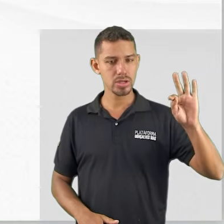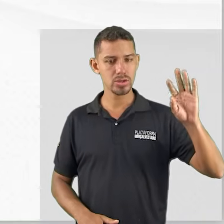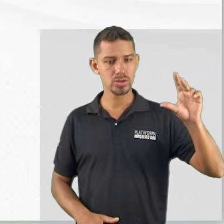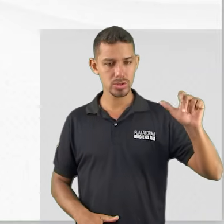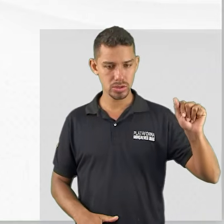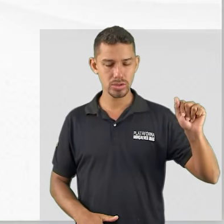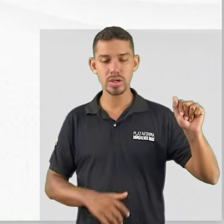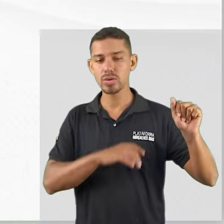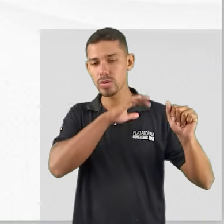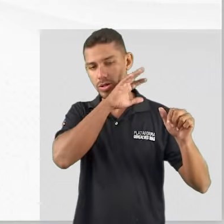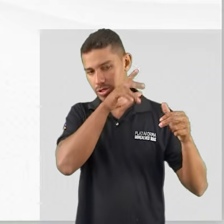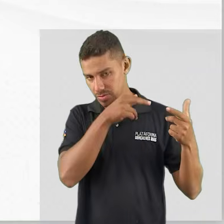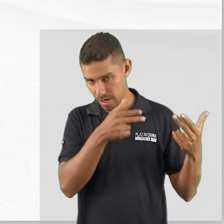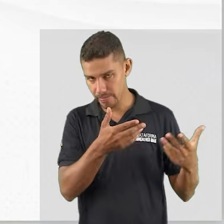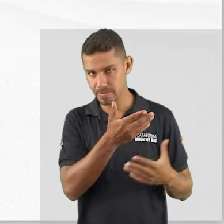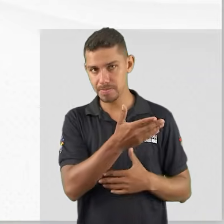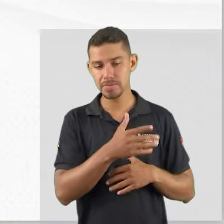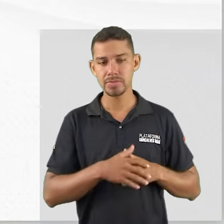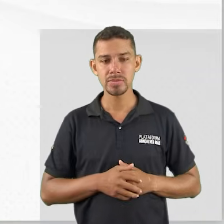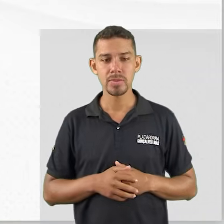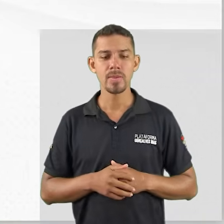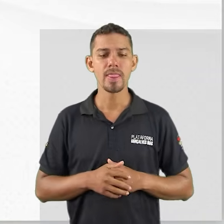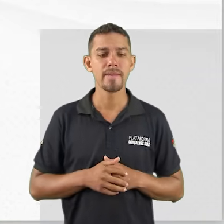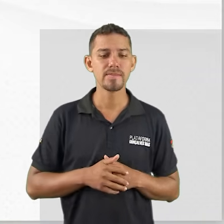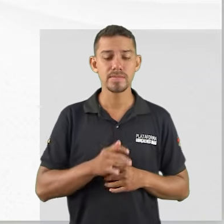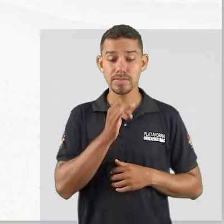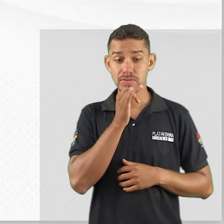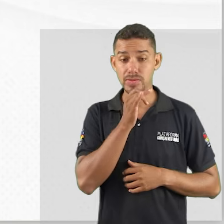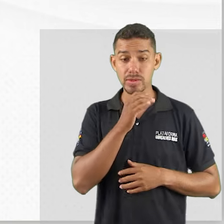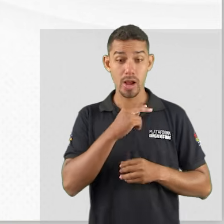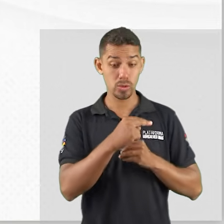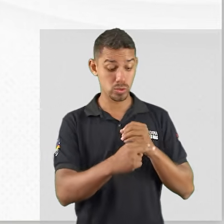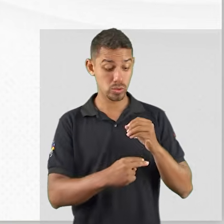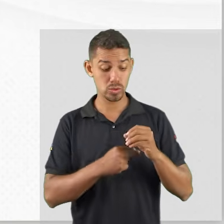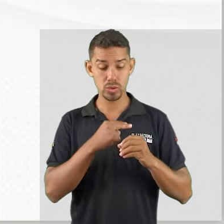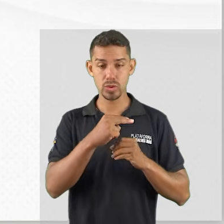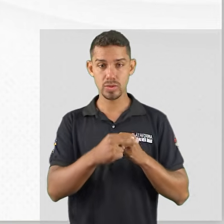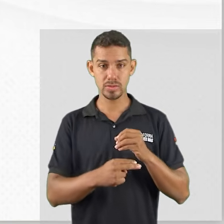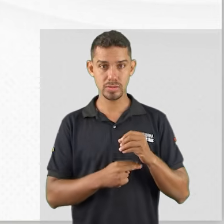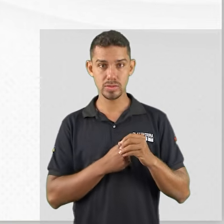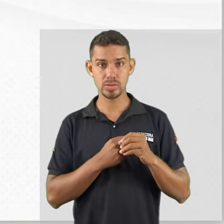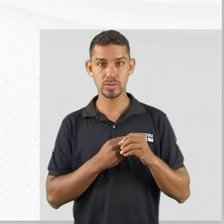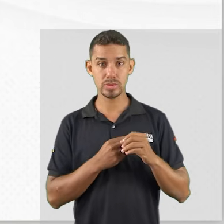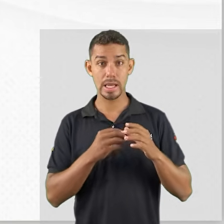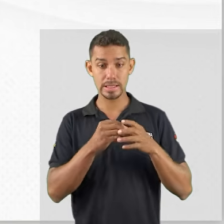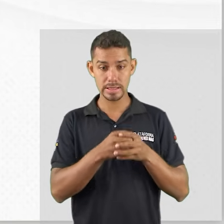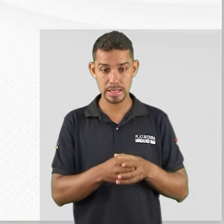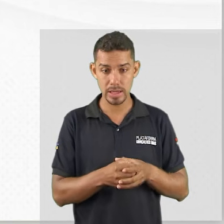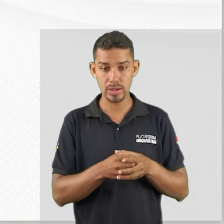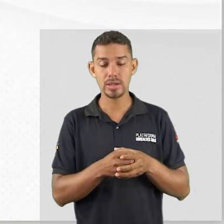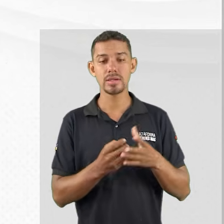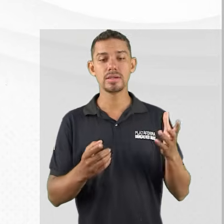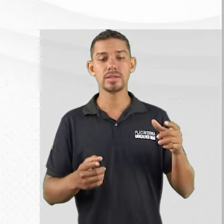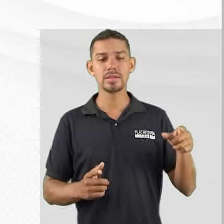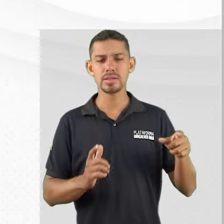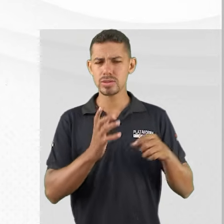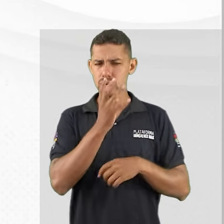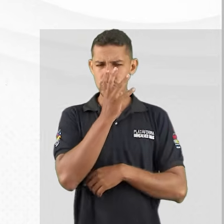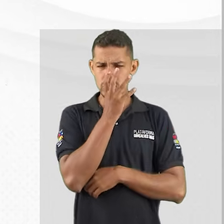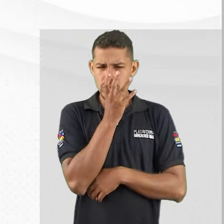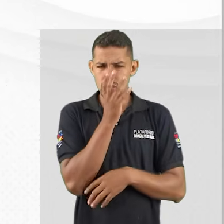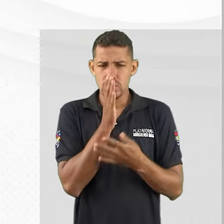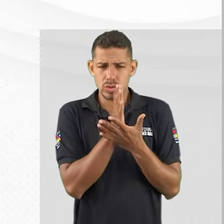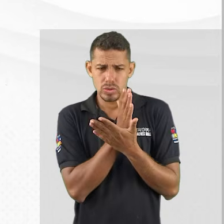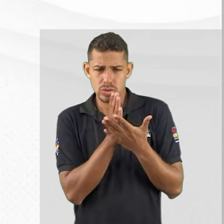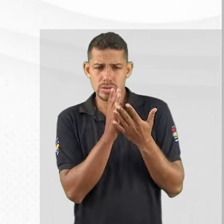célula animal, que aí a gente tem aqui aumentado, o núcleo da célula, Então, no núcleo, pessoal, a gente observa